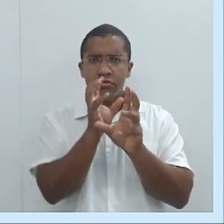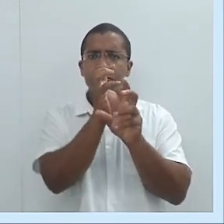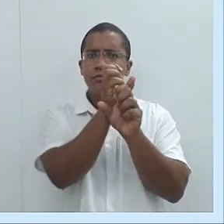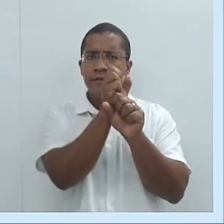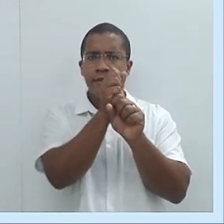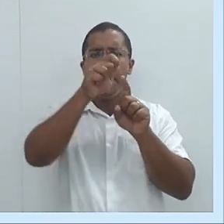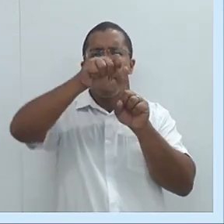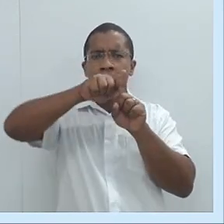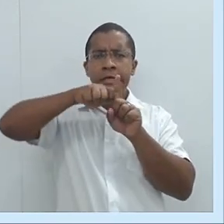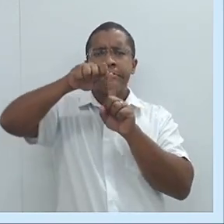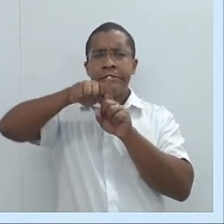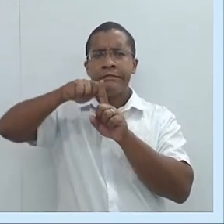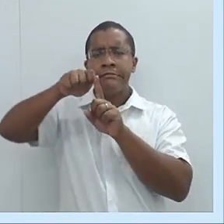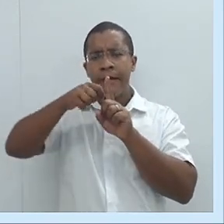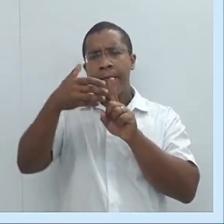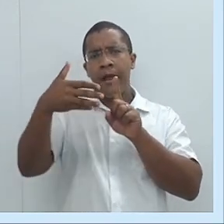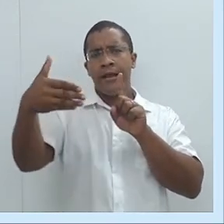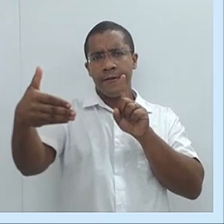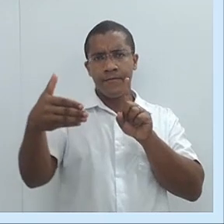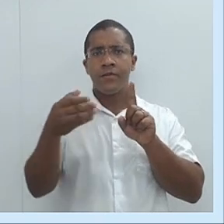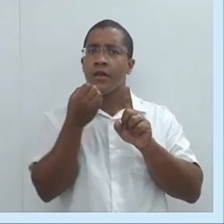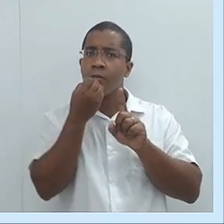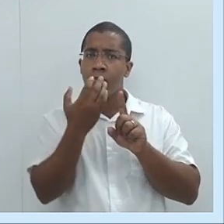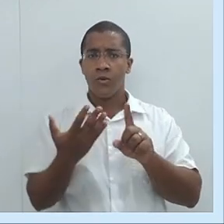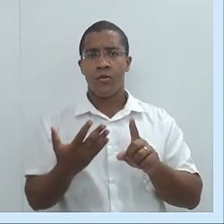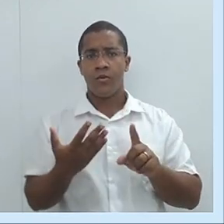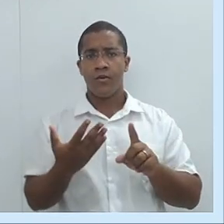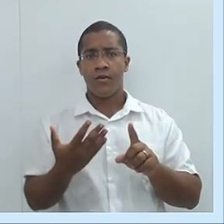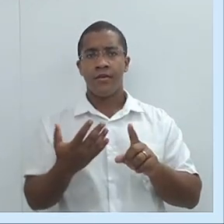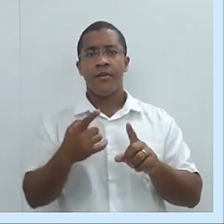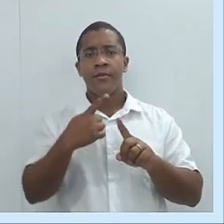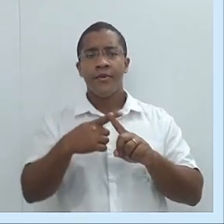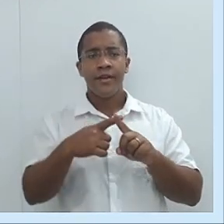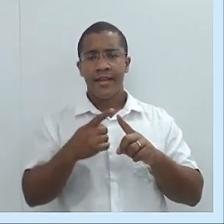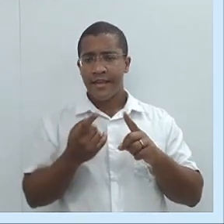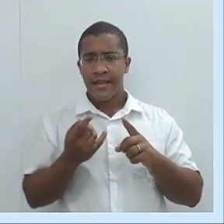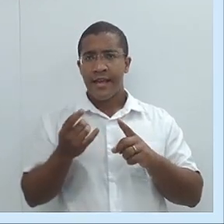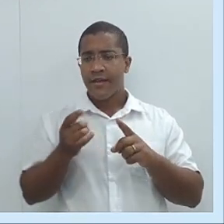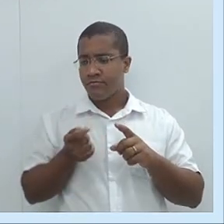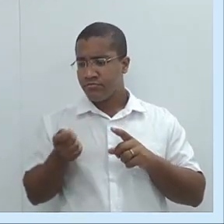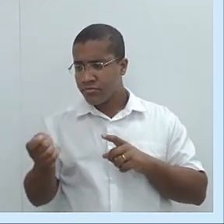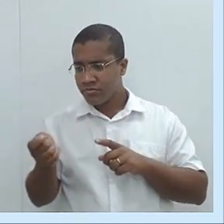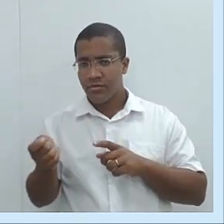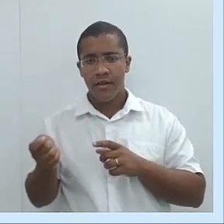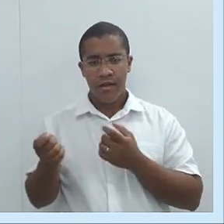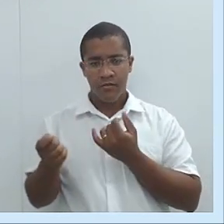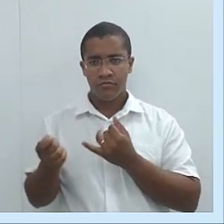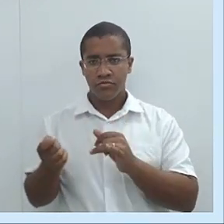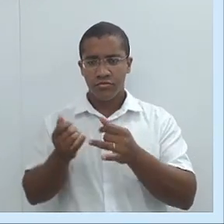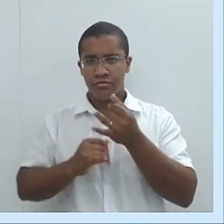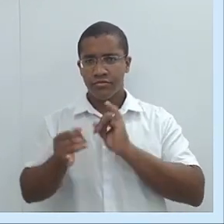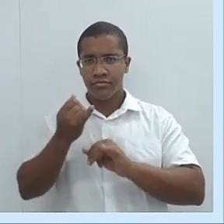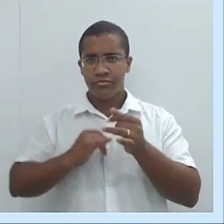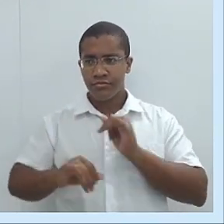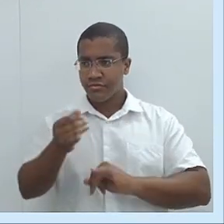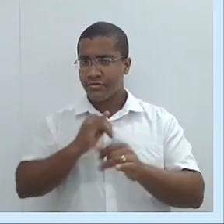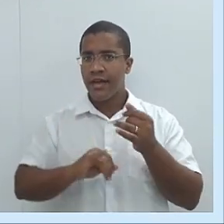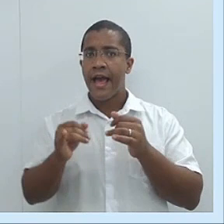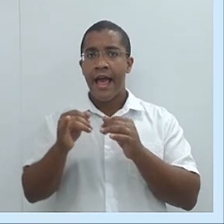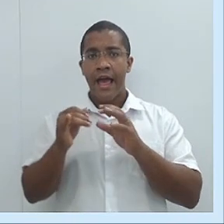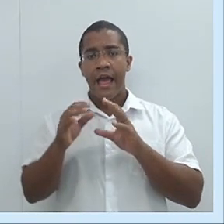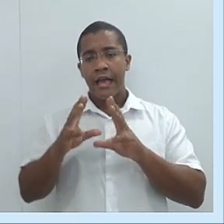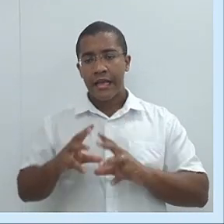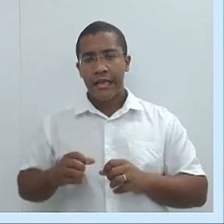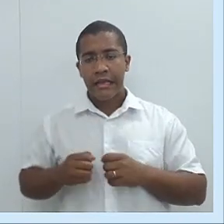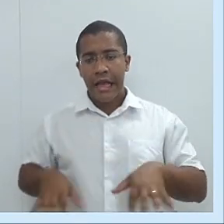gasto mensal, né, de energia, principalmente dos seus equipamentos eletrônicos, você tem a oportunidade